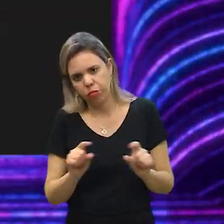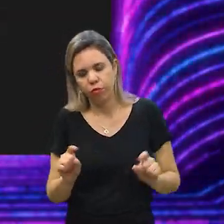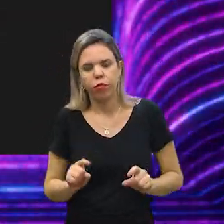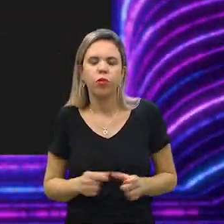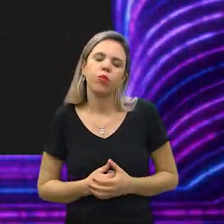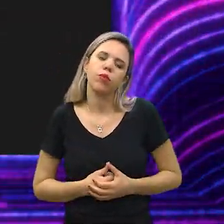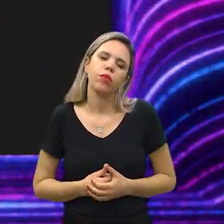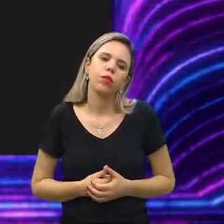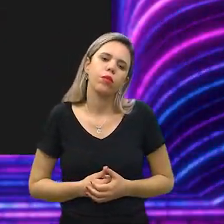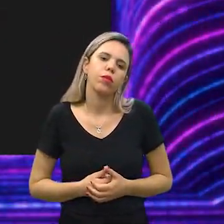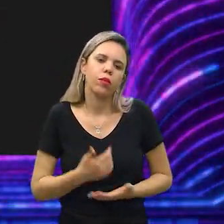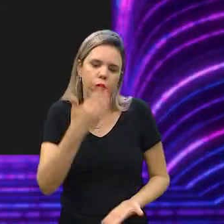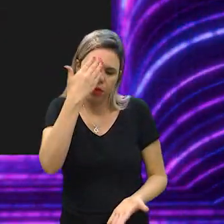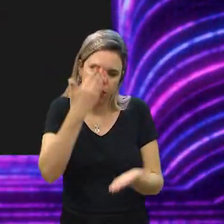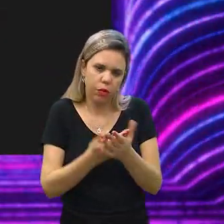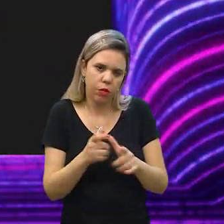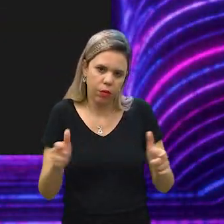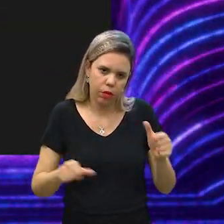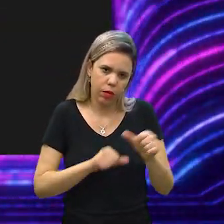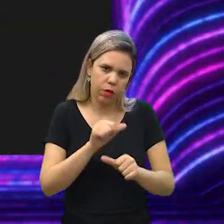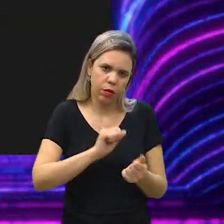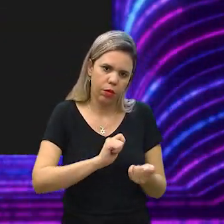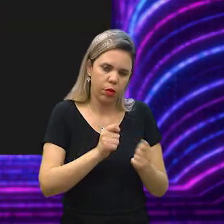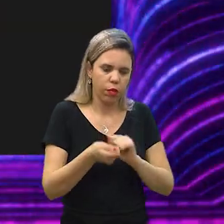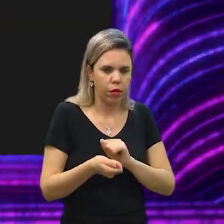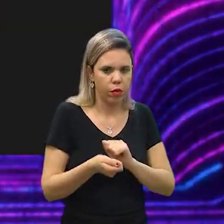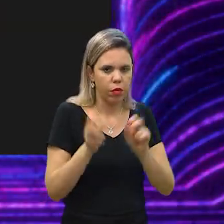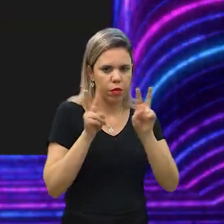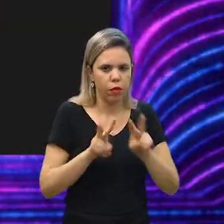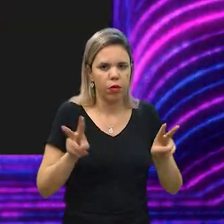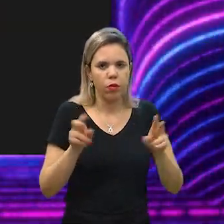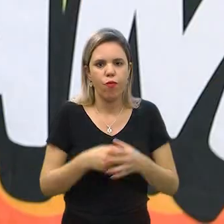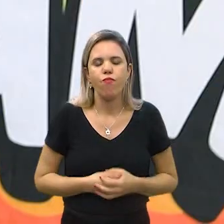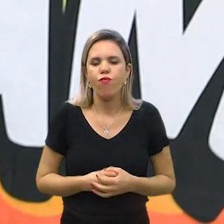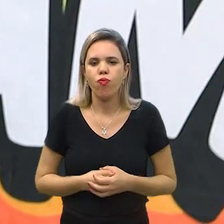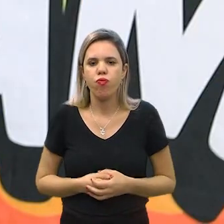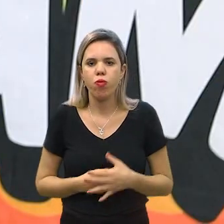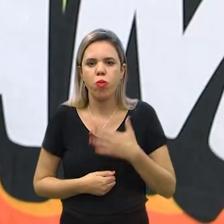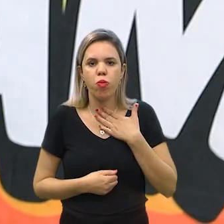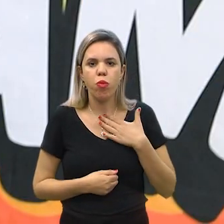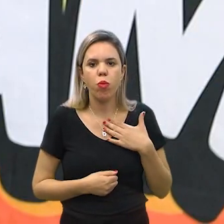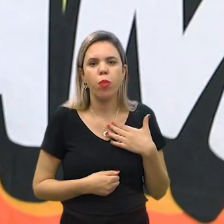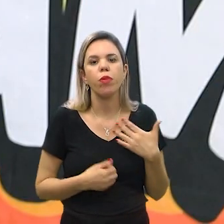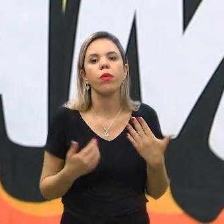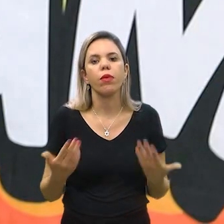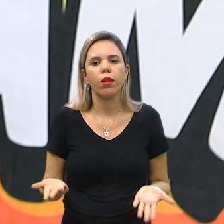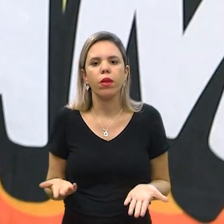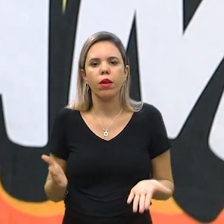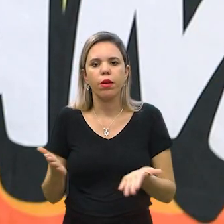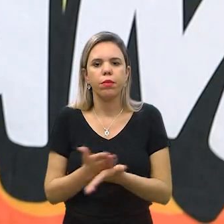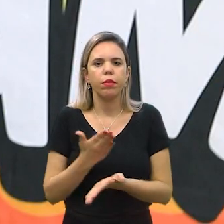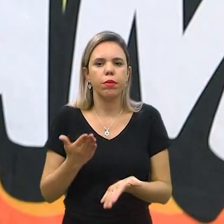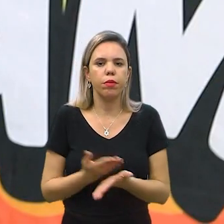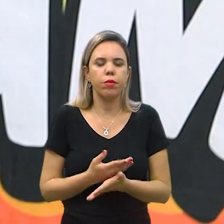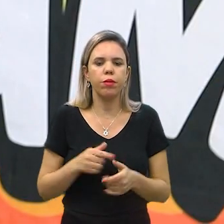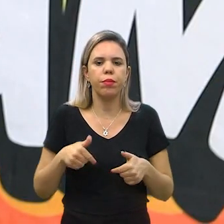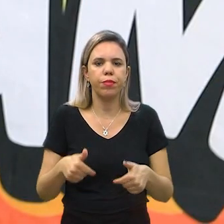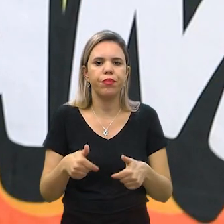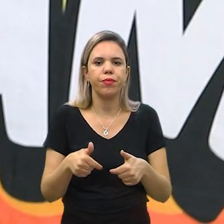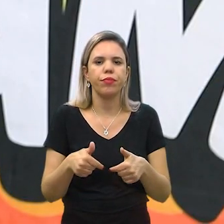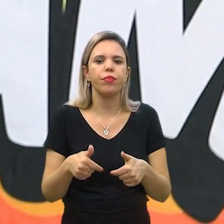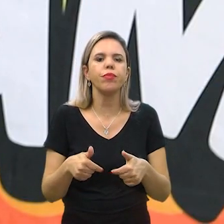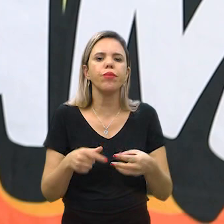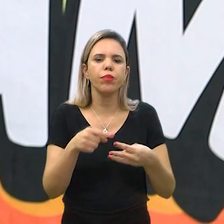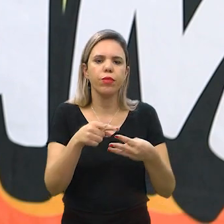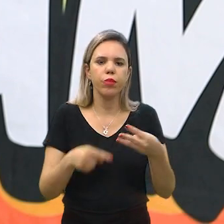partes. Então, acredito que a maior mudança tenha sido o visual. Fernanda, o livro é uma saga,